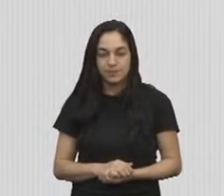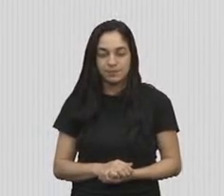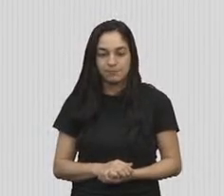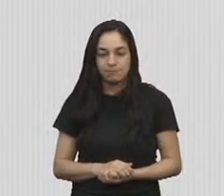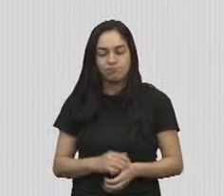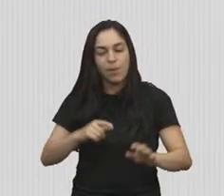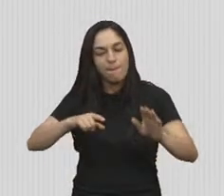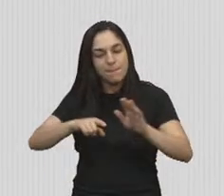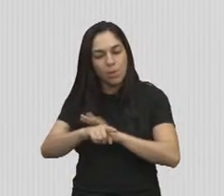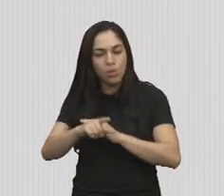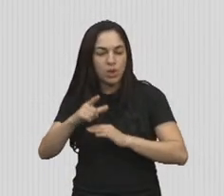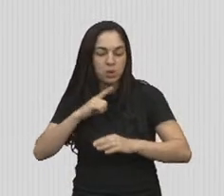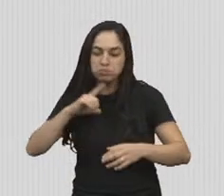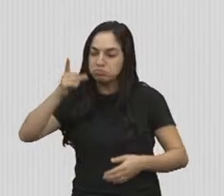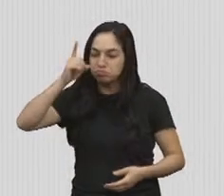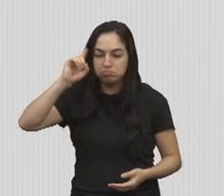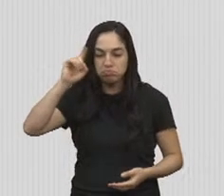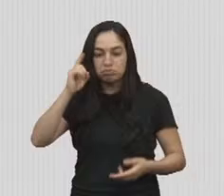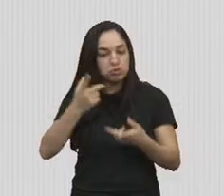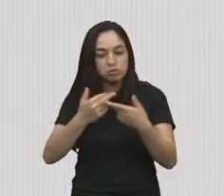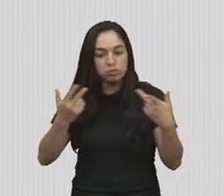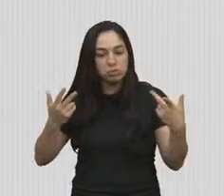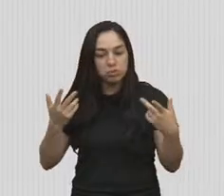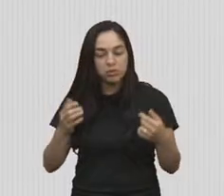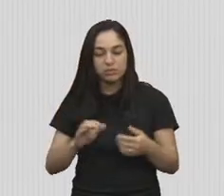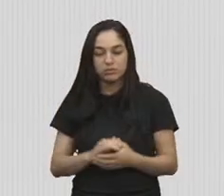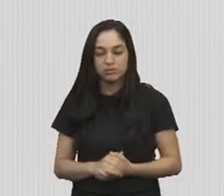Alguma dúvida? Mais alguma coisa?